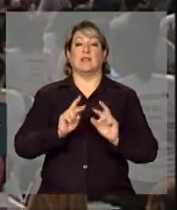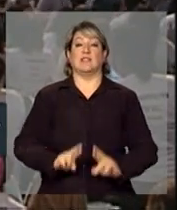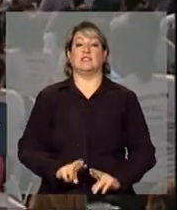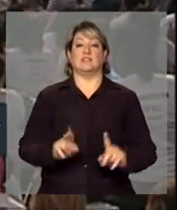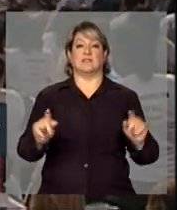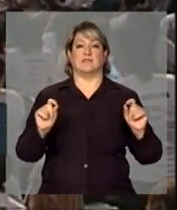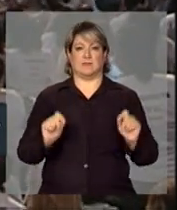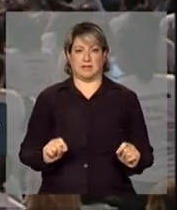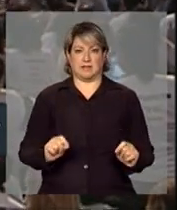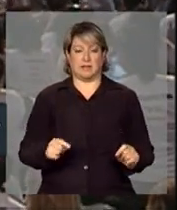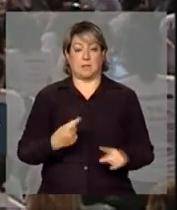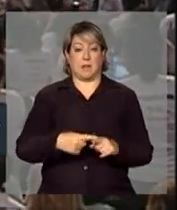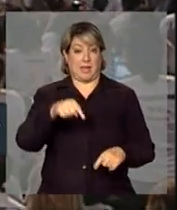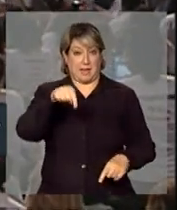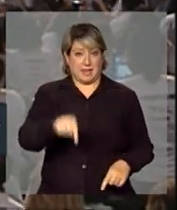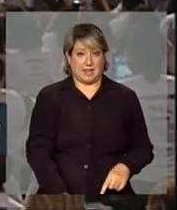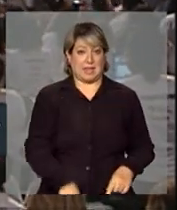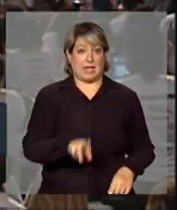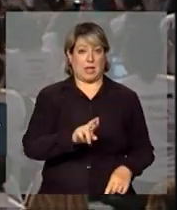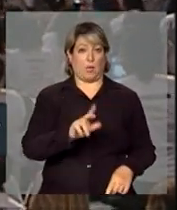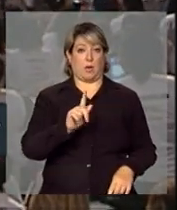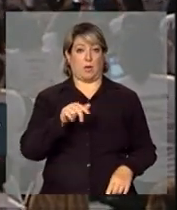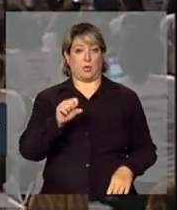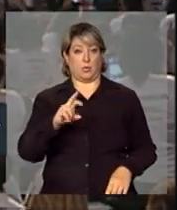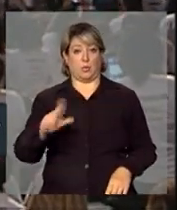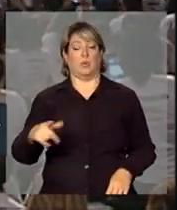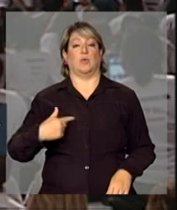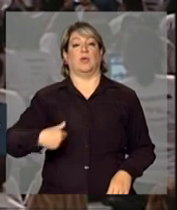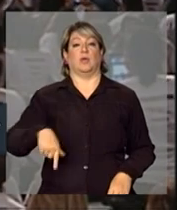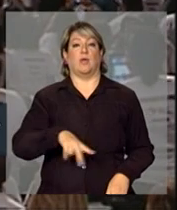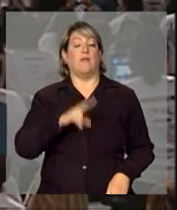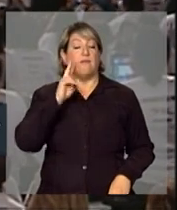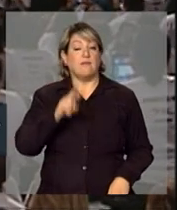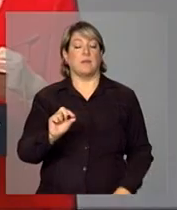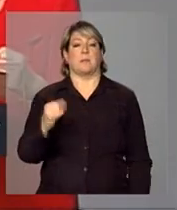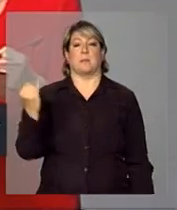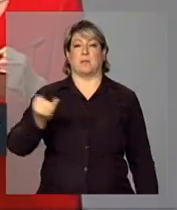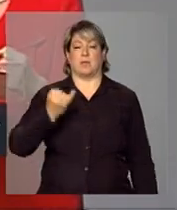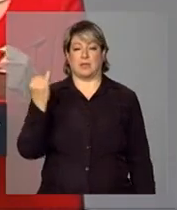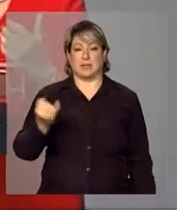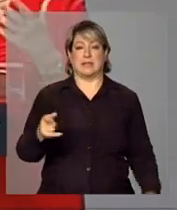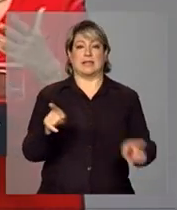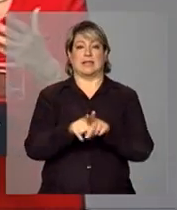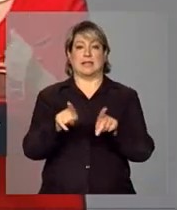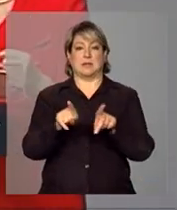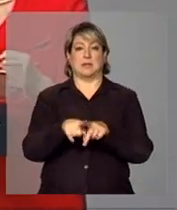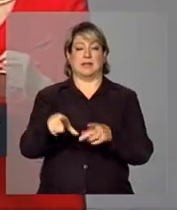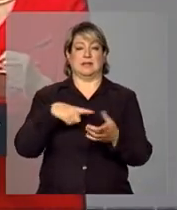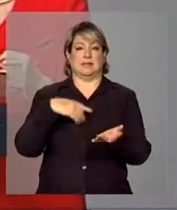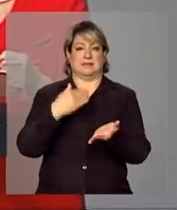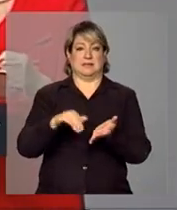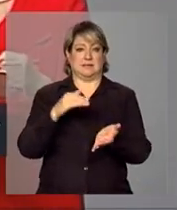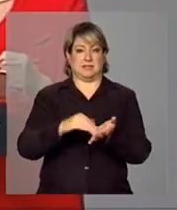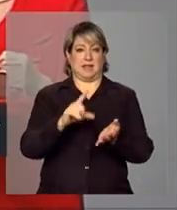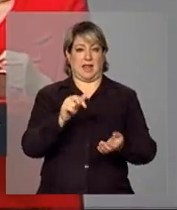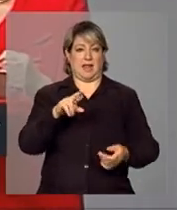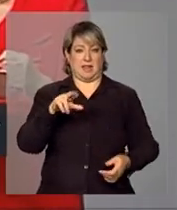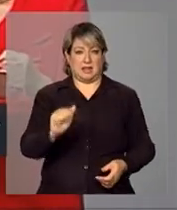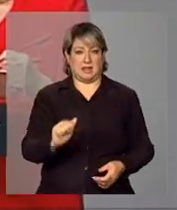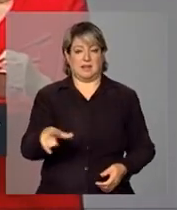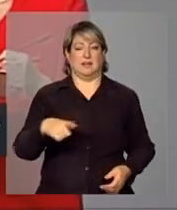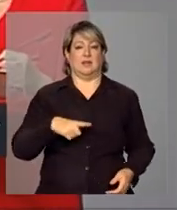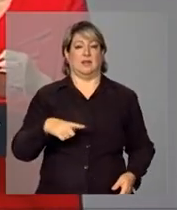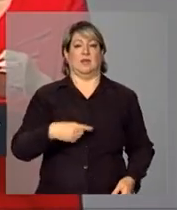diferença, porque aqui nós vimos a importância também do secretário Lara, do governo